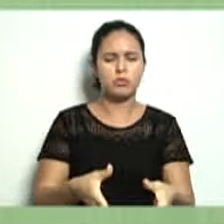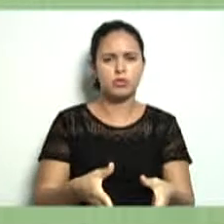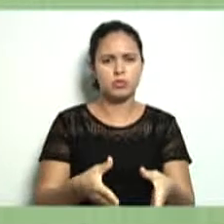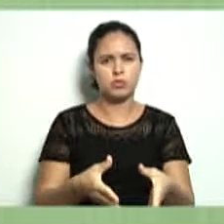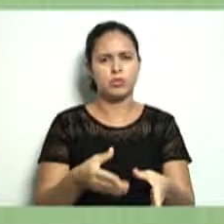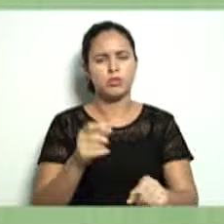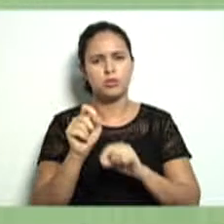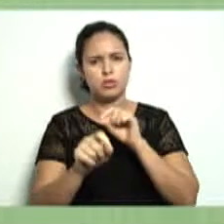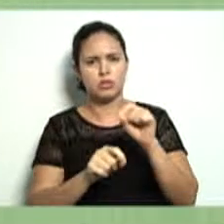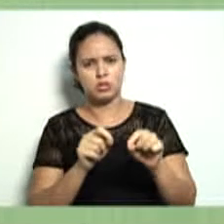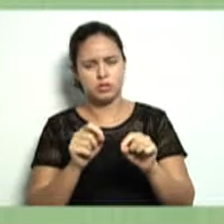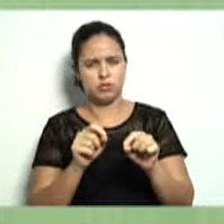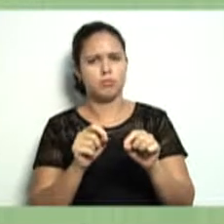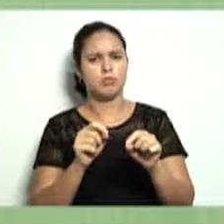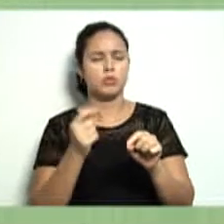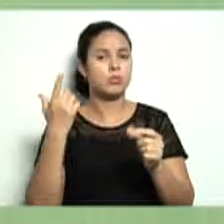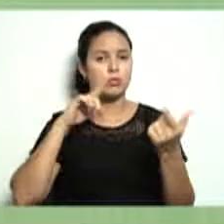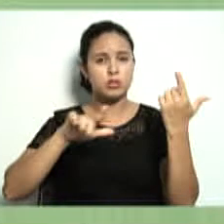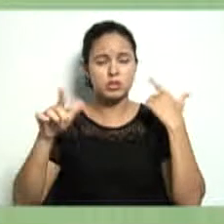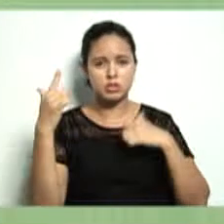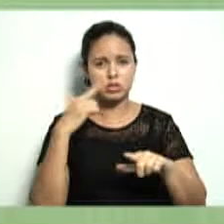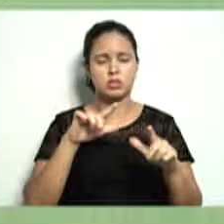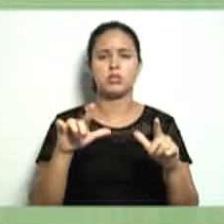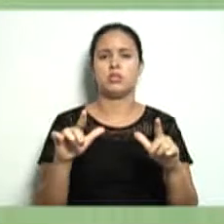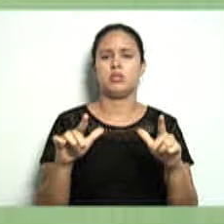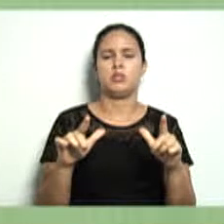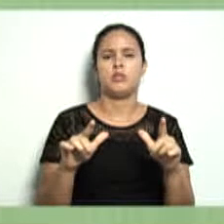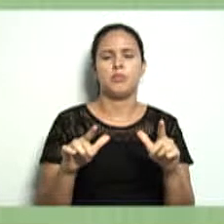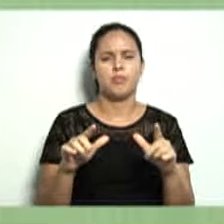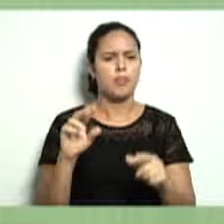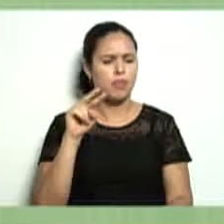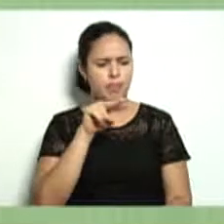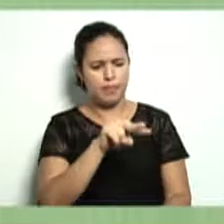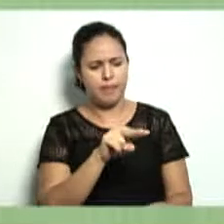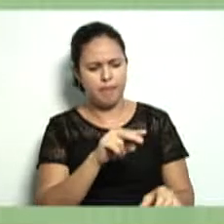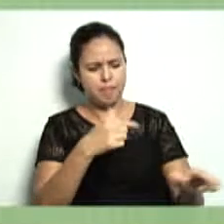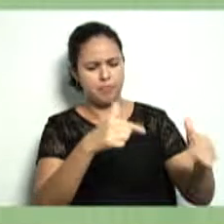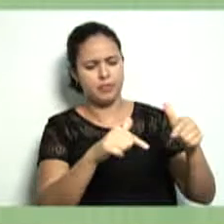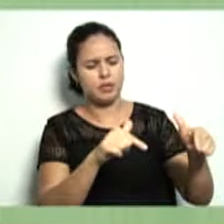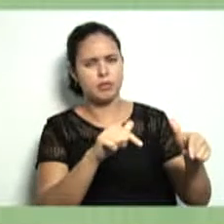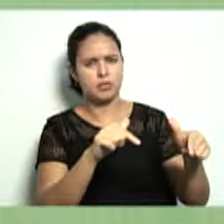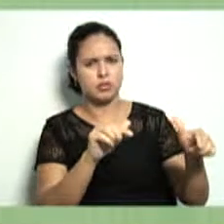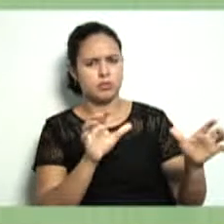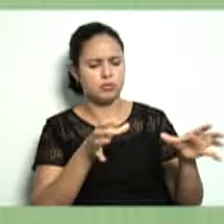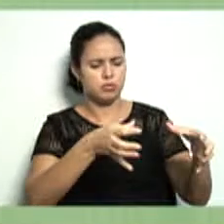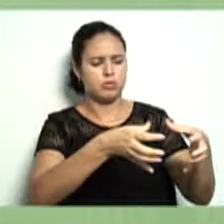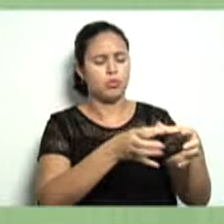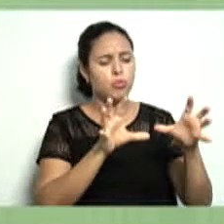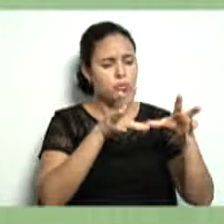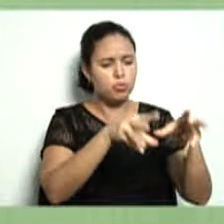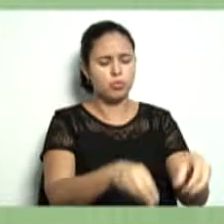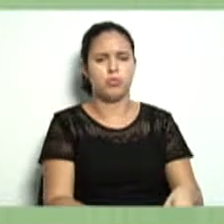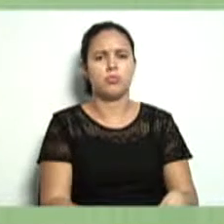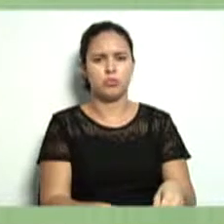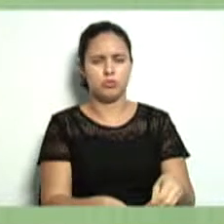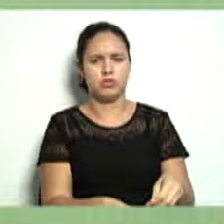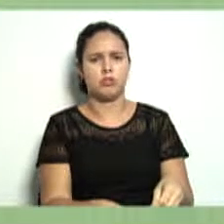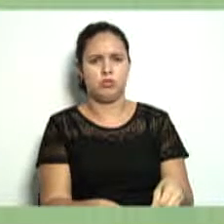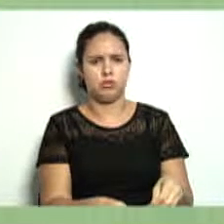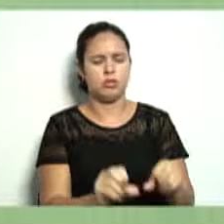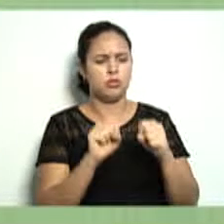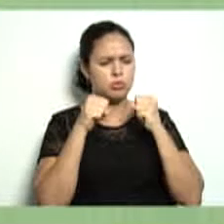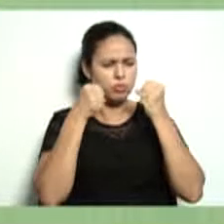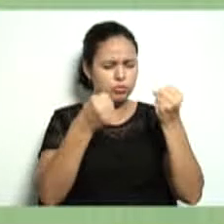muita sinergia e criatividade. Quando a gente olha para o trabalho em equipe e quando todos têm foco